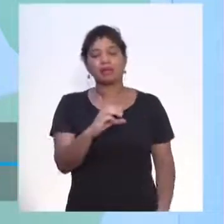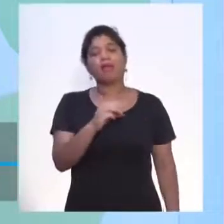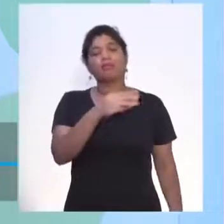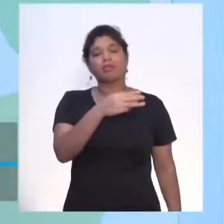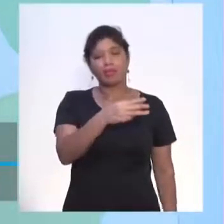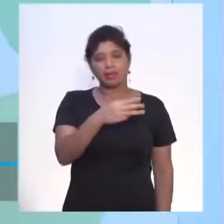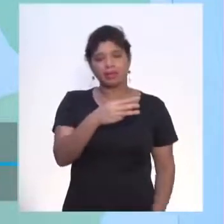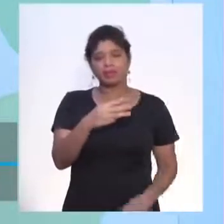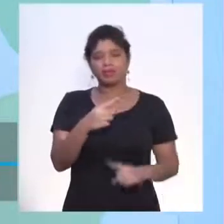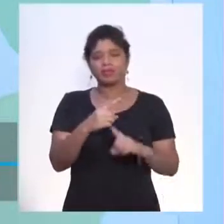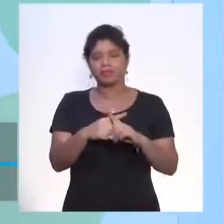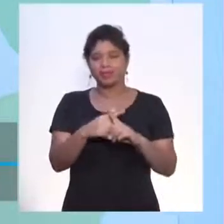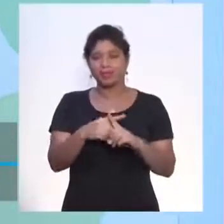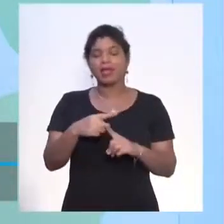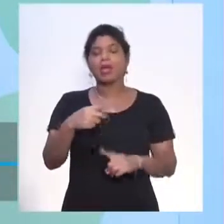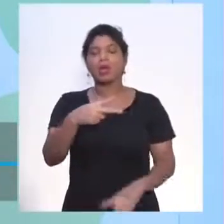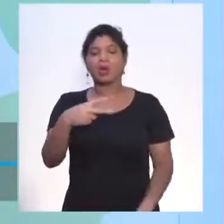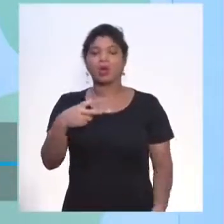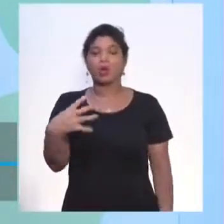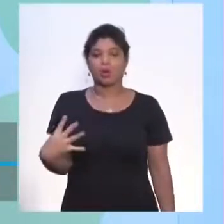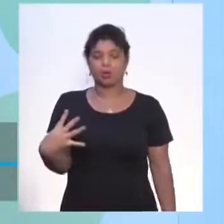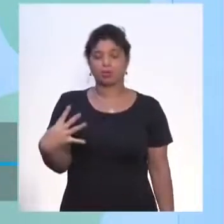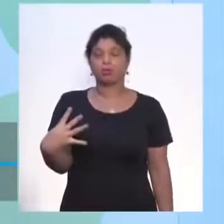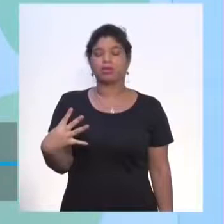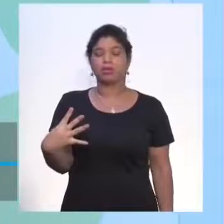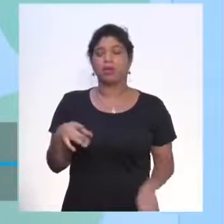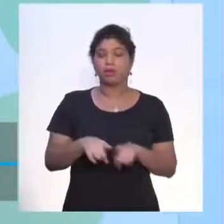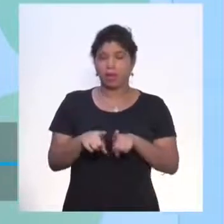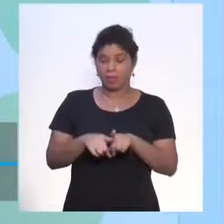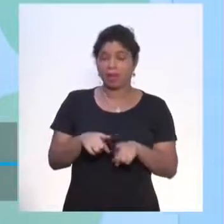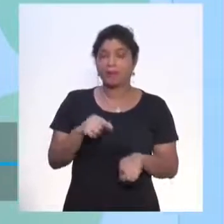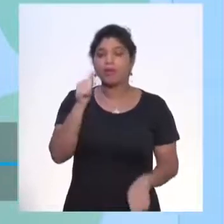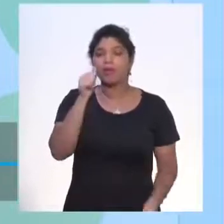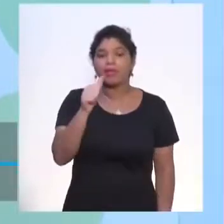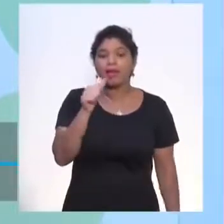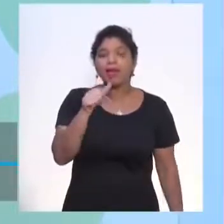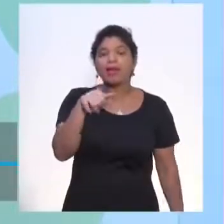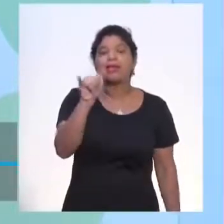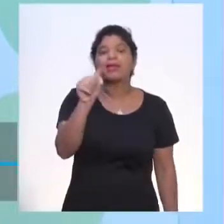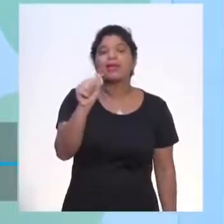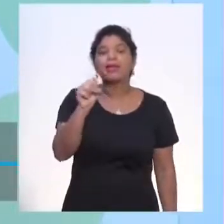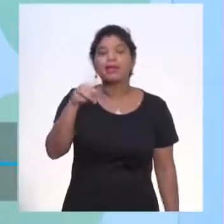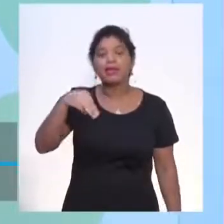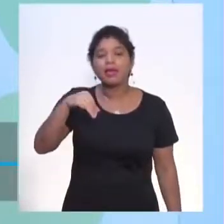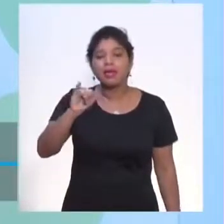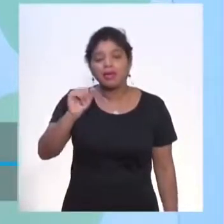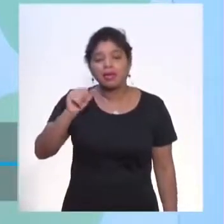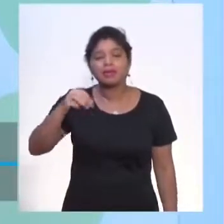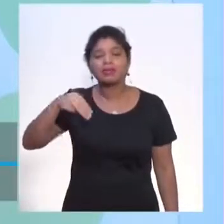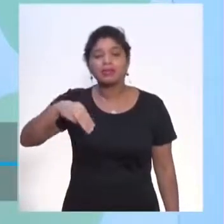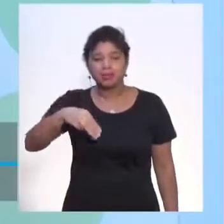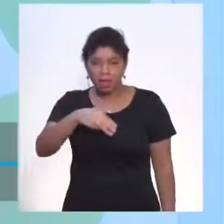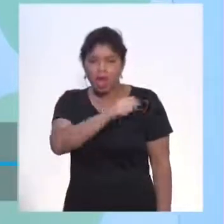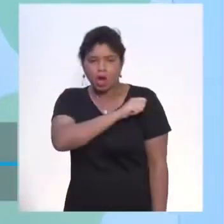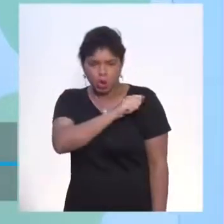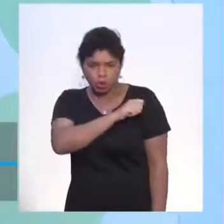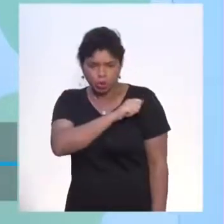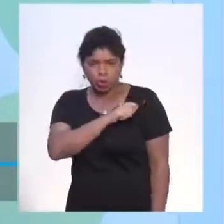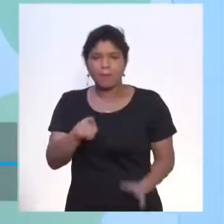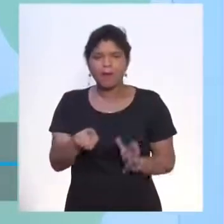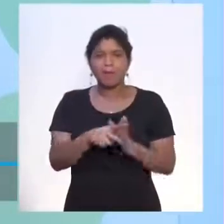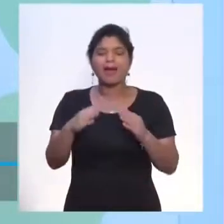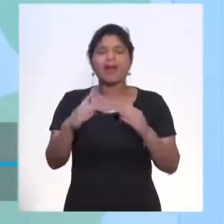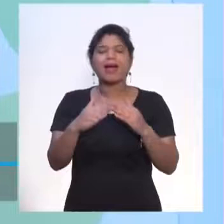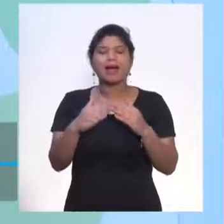a 40. Peguei a resposta da Yasmin também, que está lá com a professora Paula, tá? Yasmin da escola Rogério Levorim, de Francisco